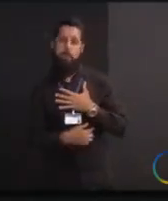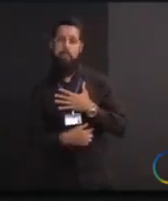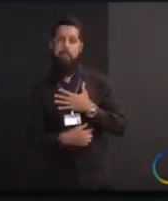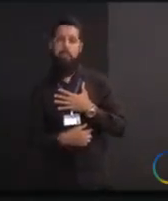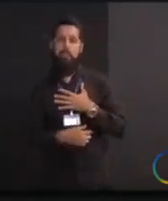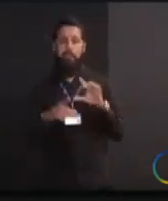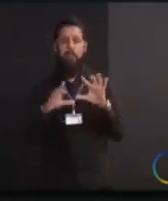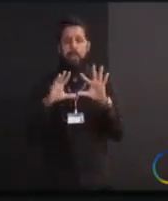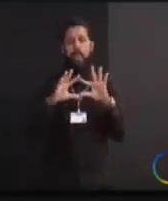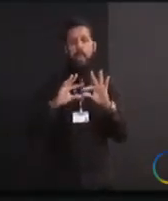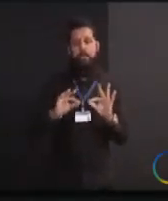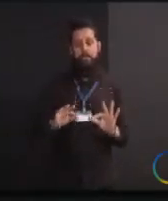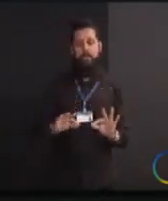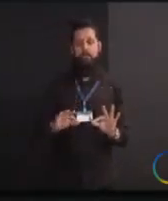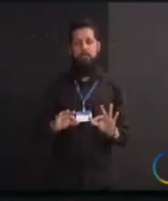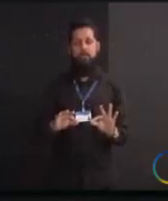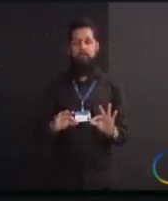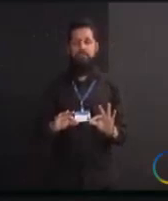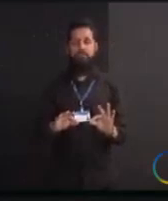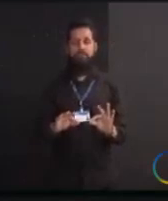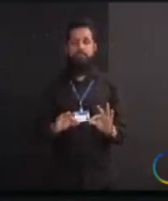e tão complicado.